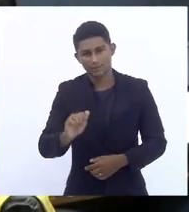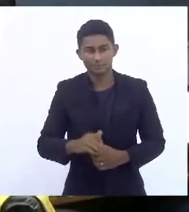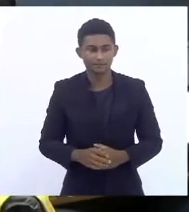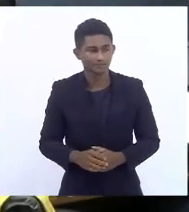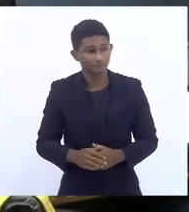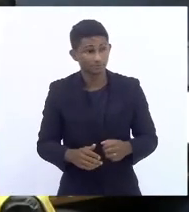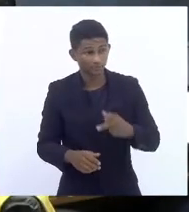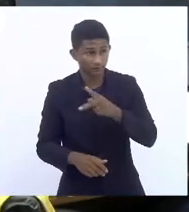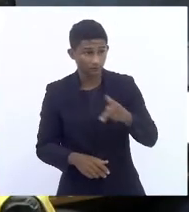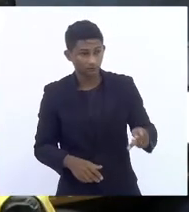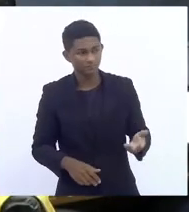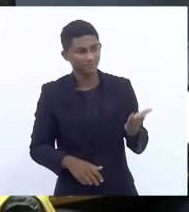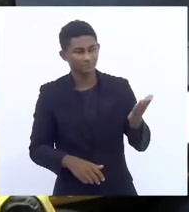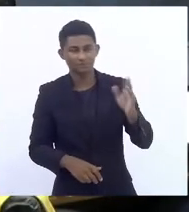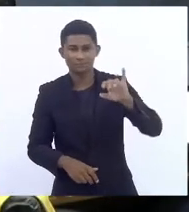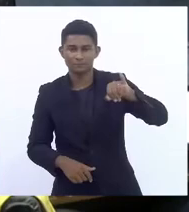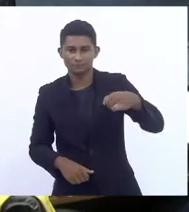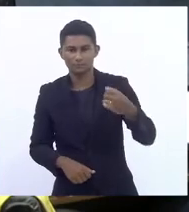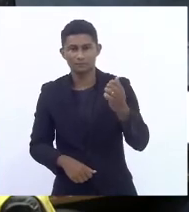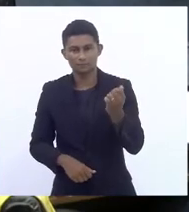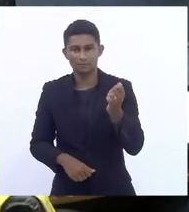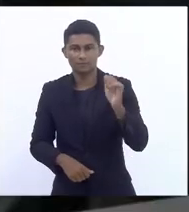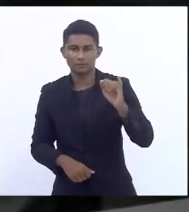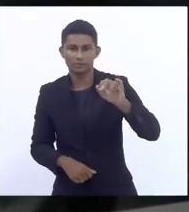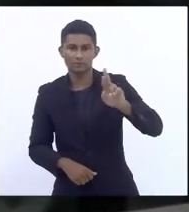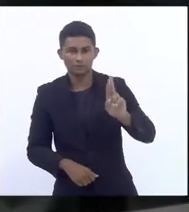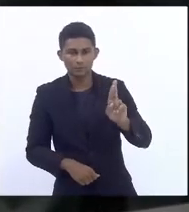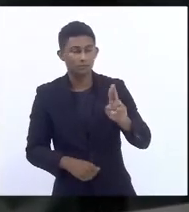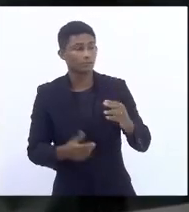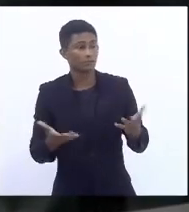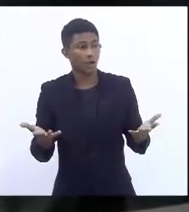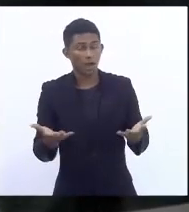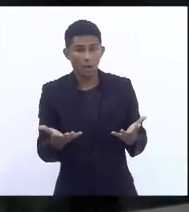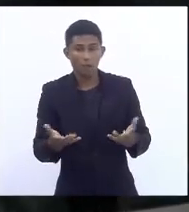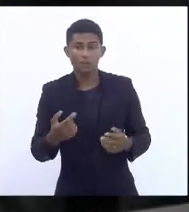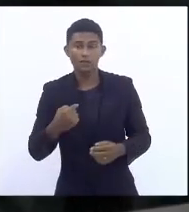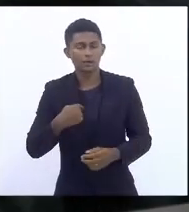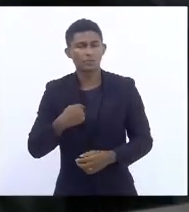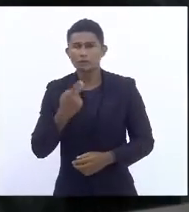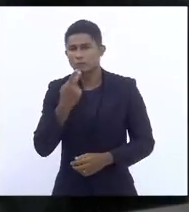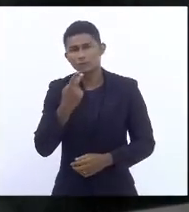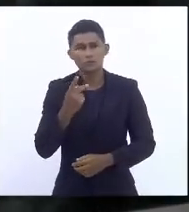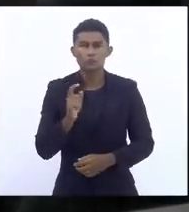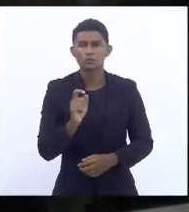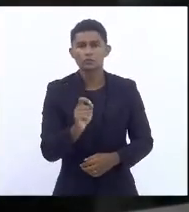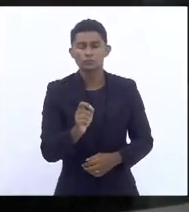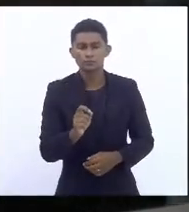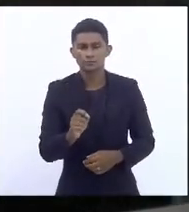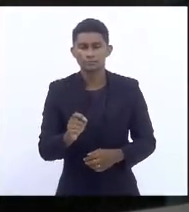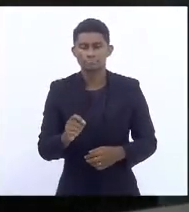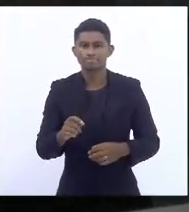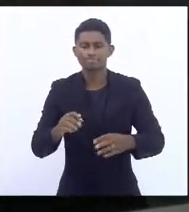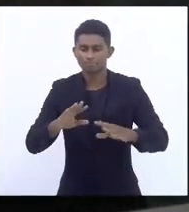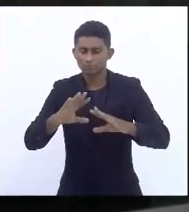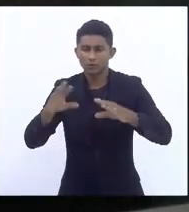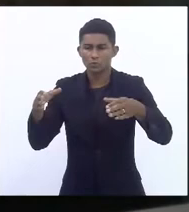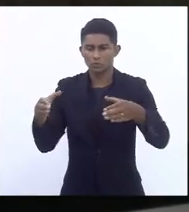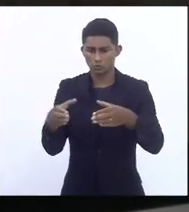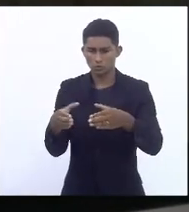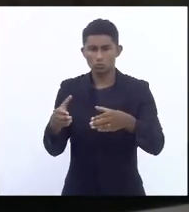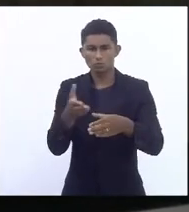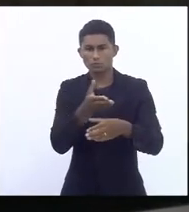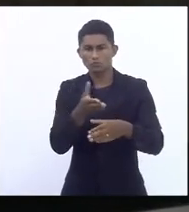Presidente Jair Bittencourt, eu quero me dirigir nesse momento à classe dos servidores da